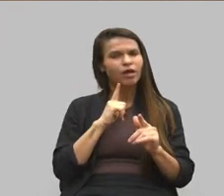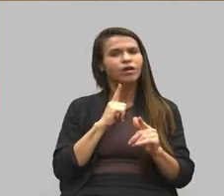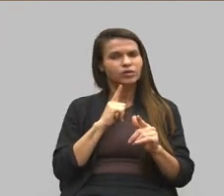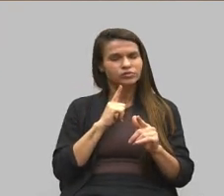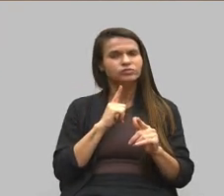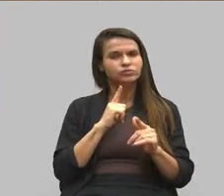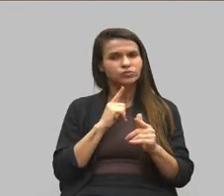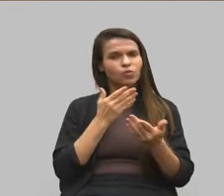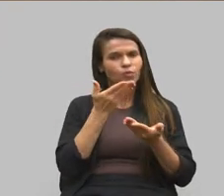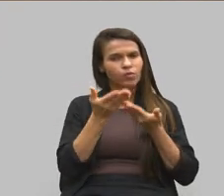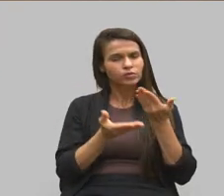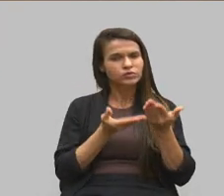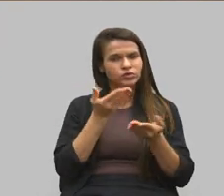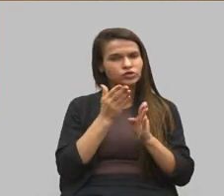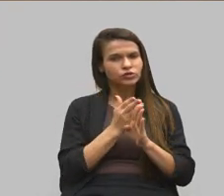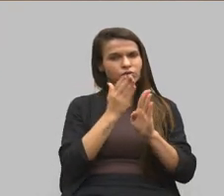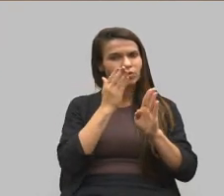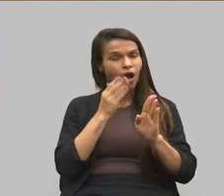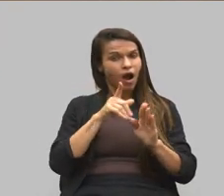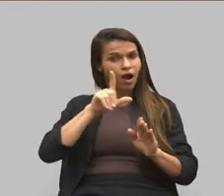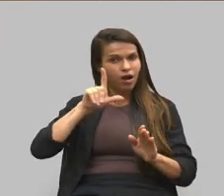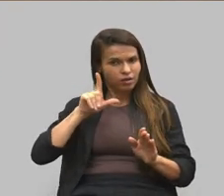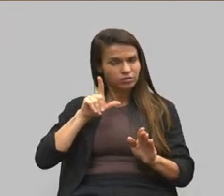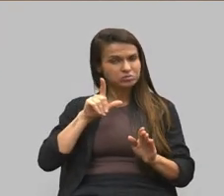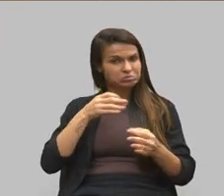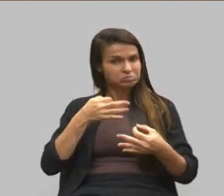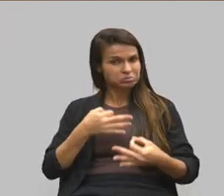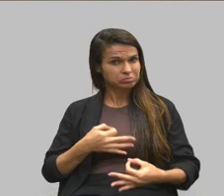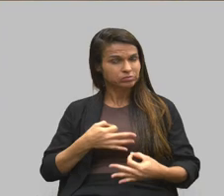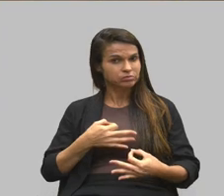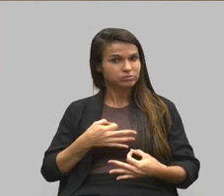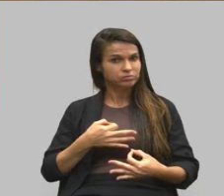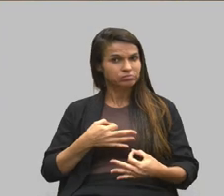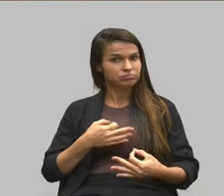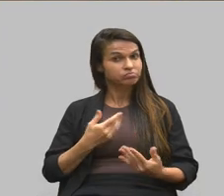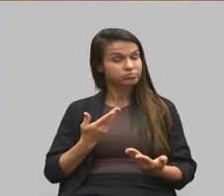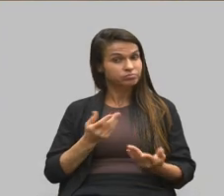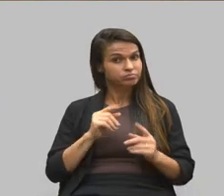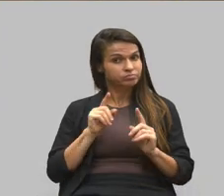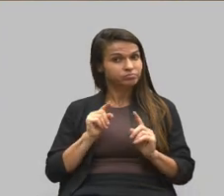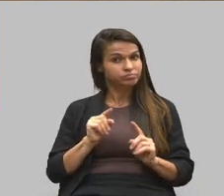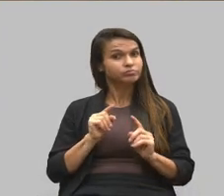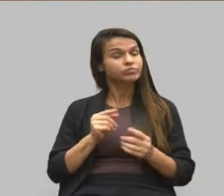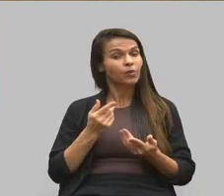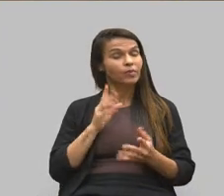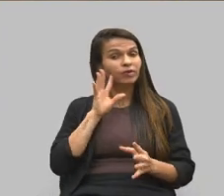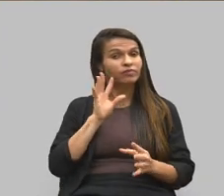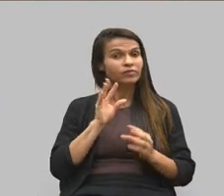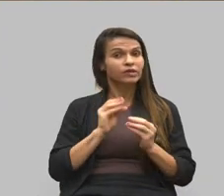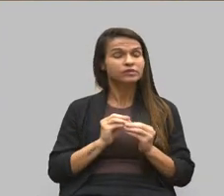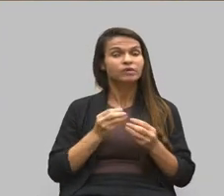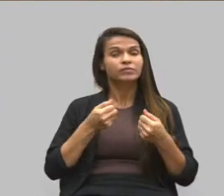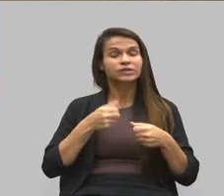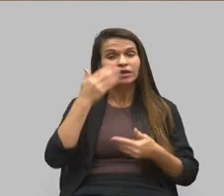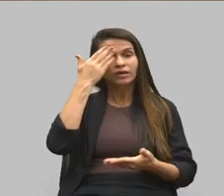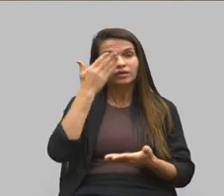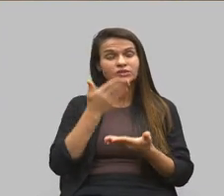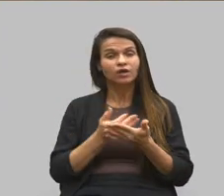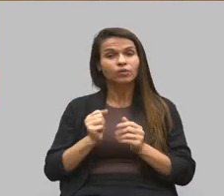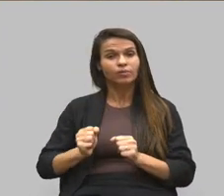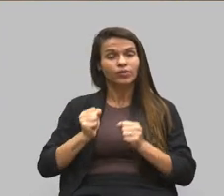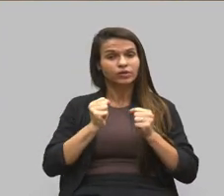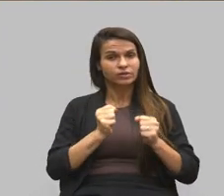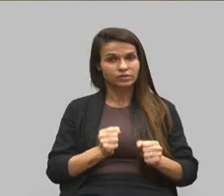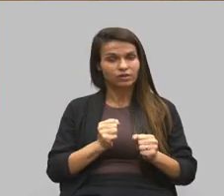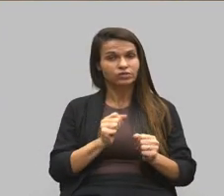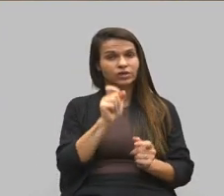diagnóstico precoce suficientes bom para finalizar a gente precisa acreditar no potencial